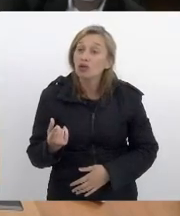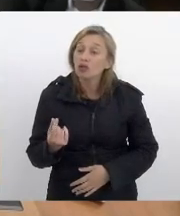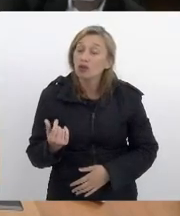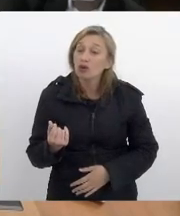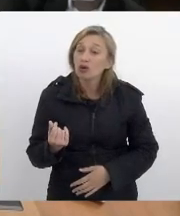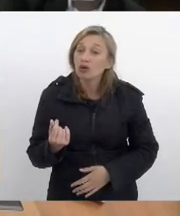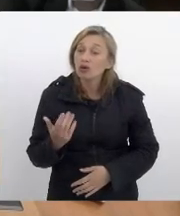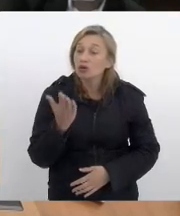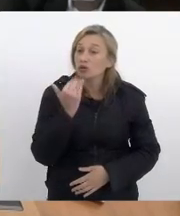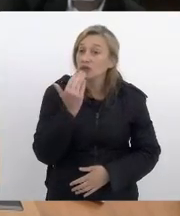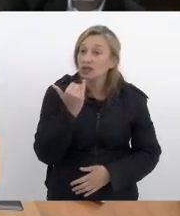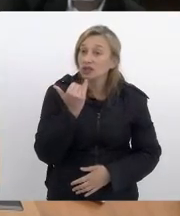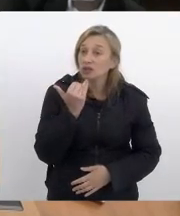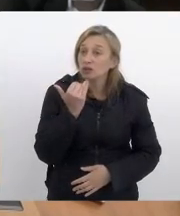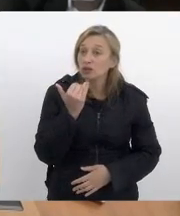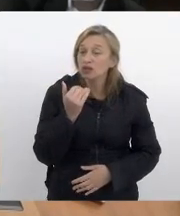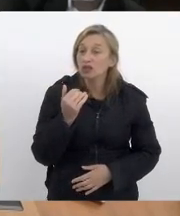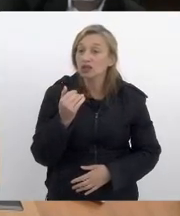Rio Previdência?